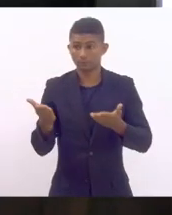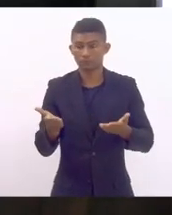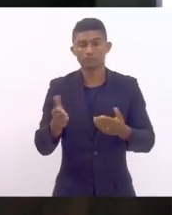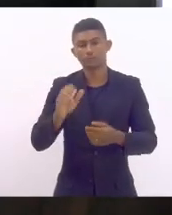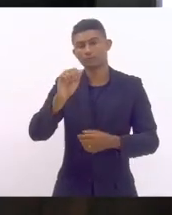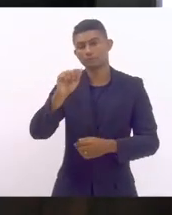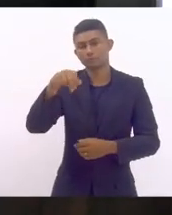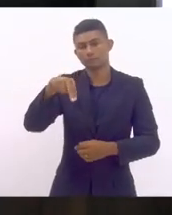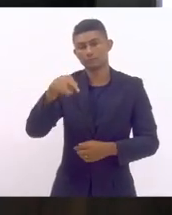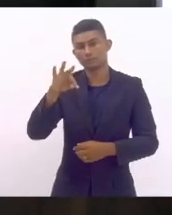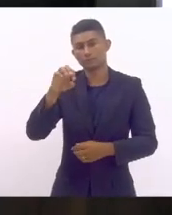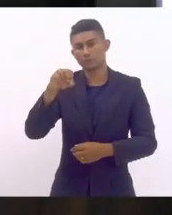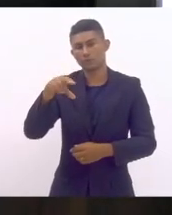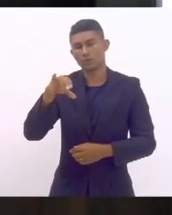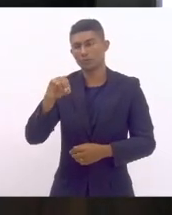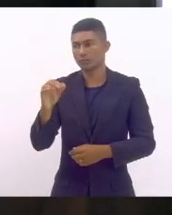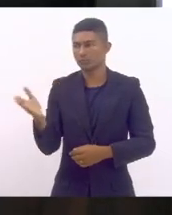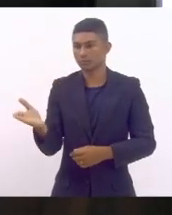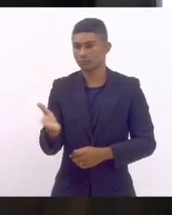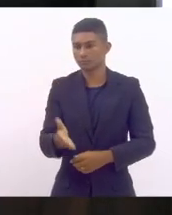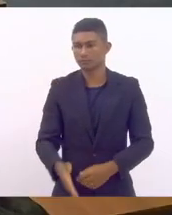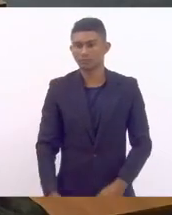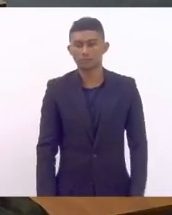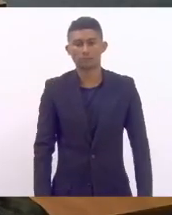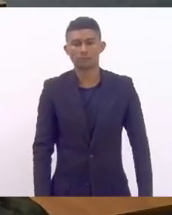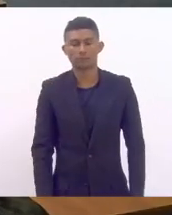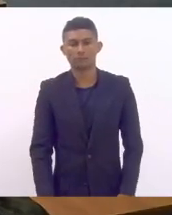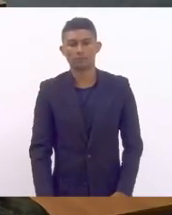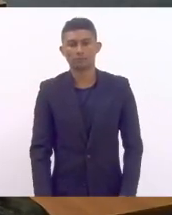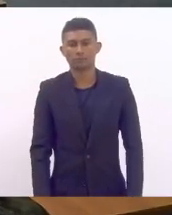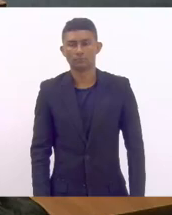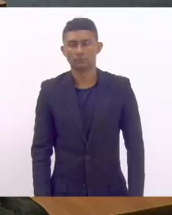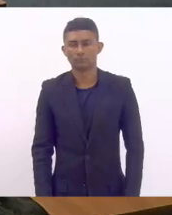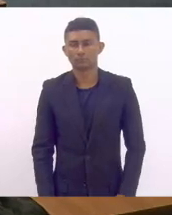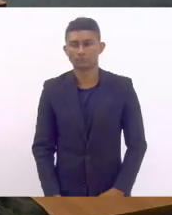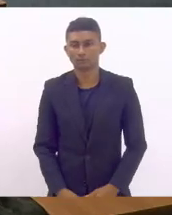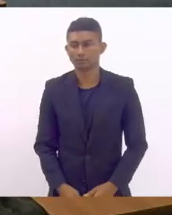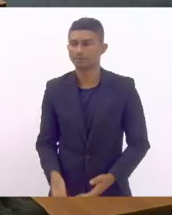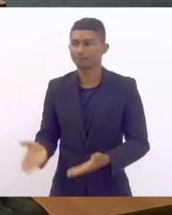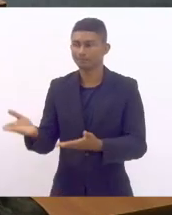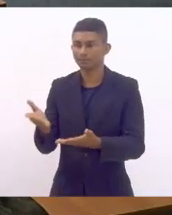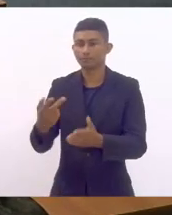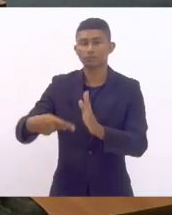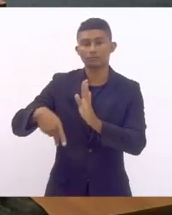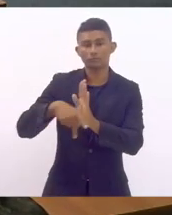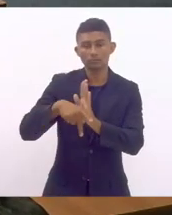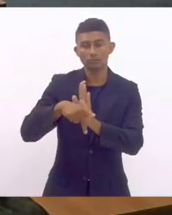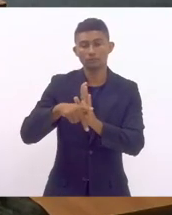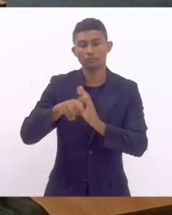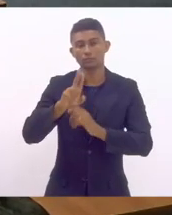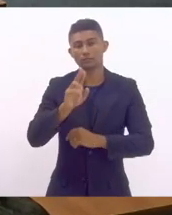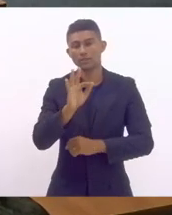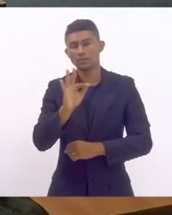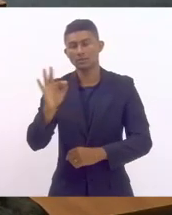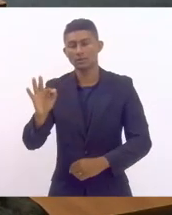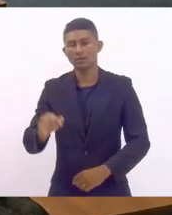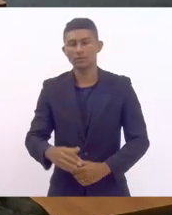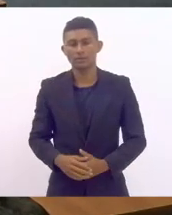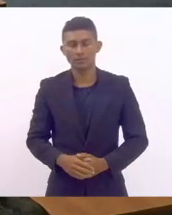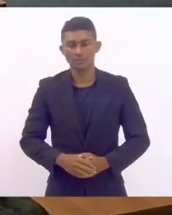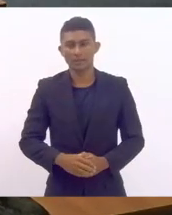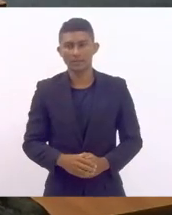António Cláudio Lucas da Nóbrega por favor eu não sei toda mensagem Federal Fluminense Oi